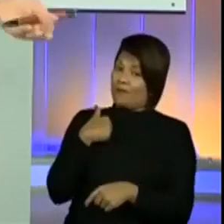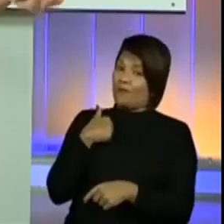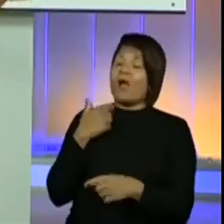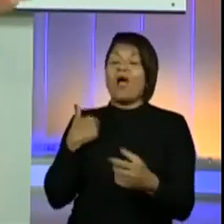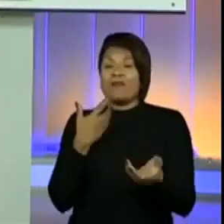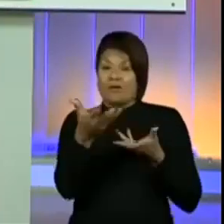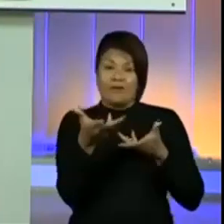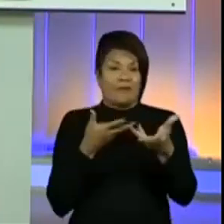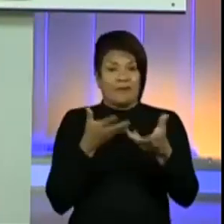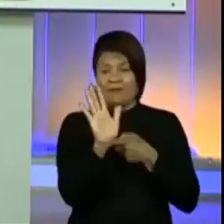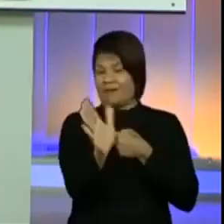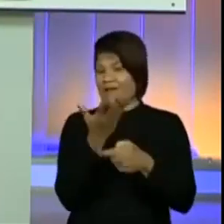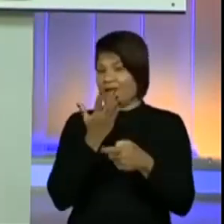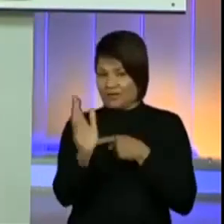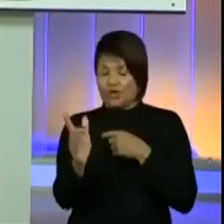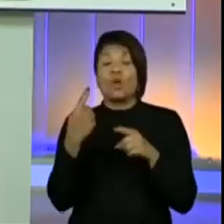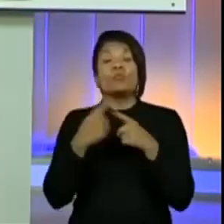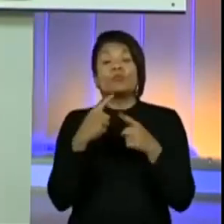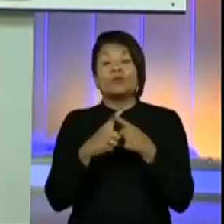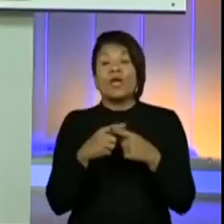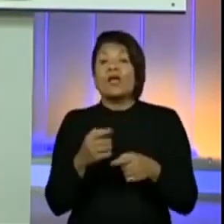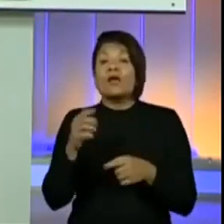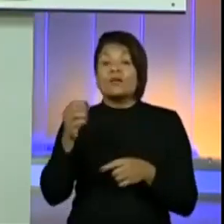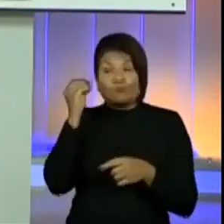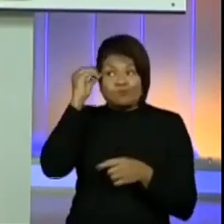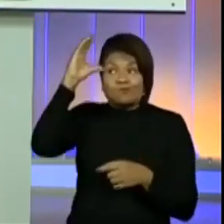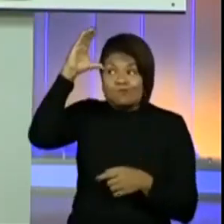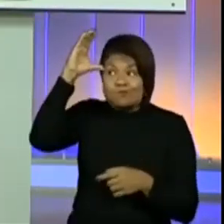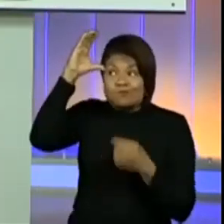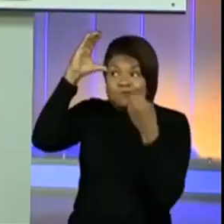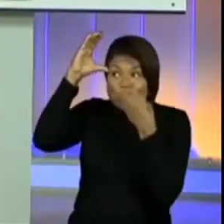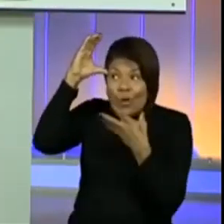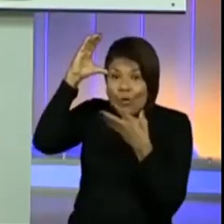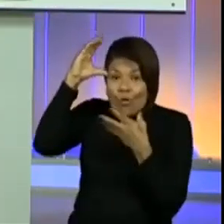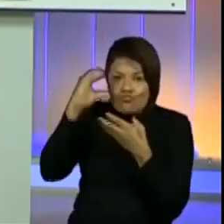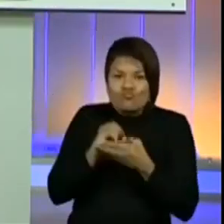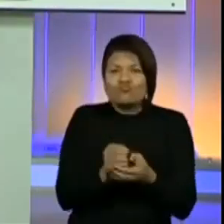se ajudando. Porque conhecimento bom, ele só é bom quando é